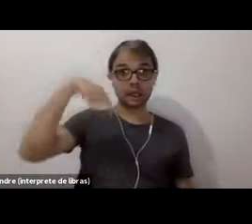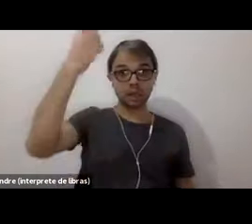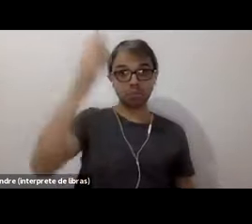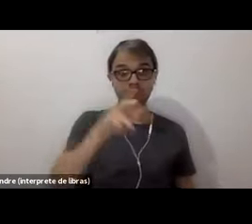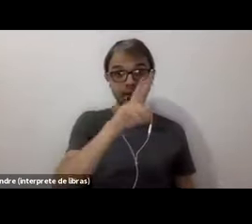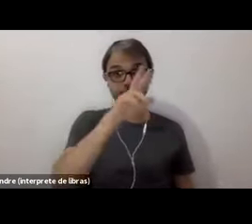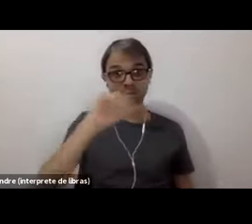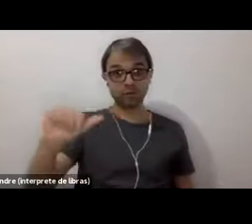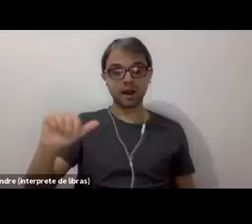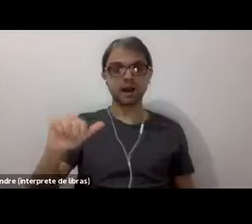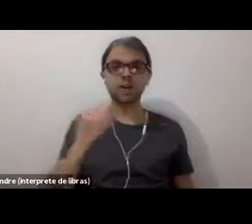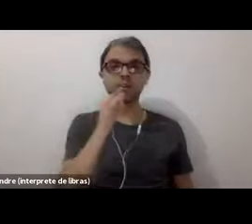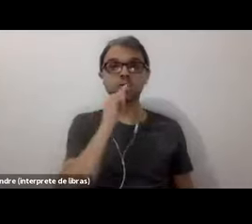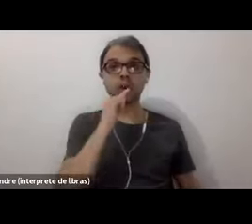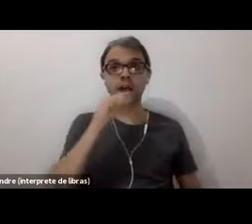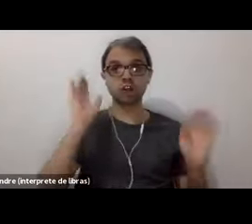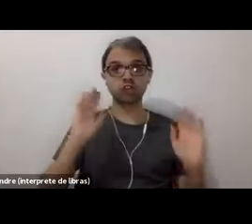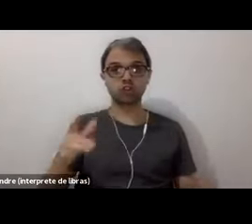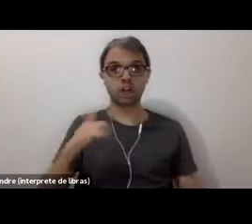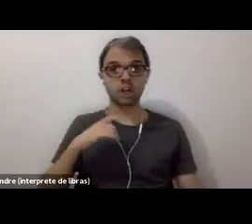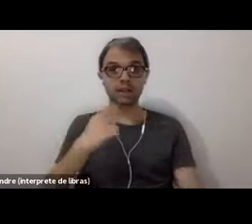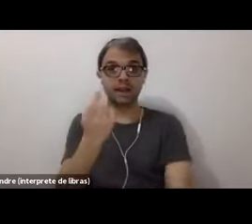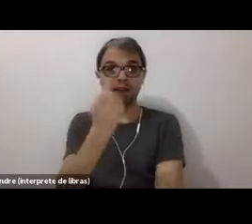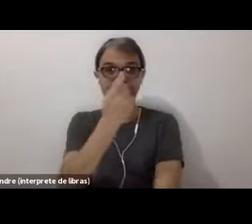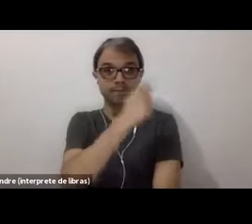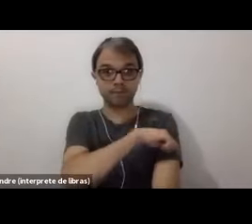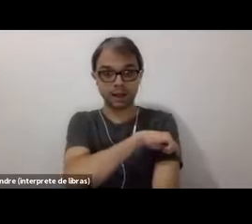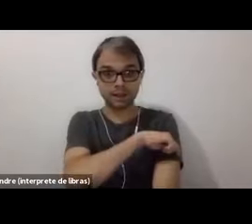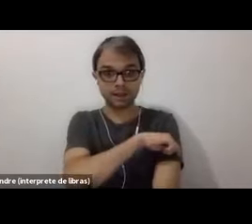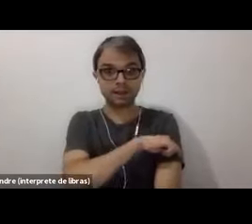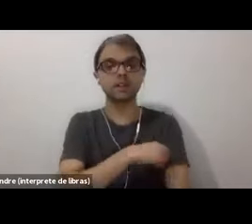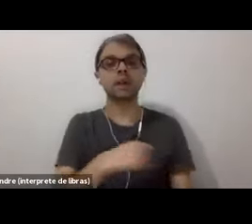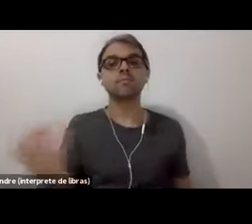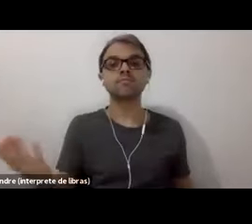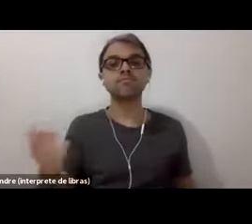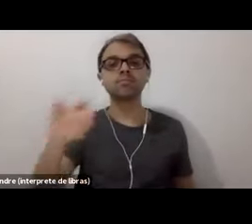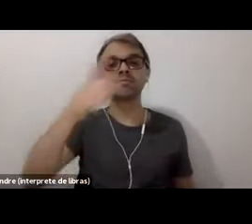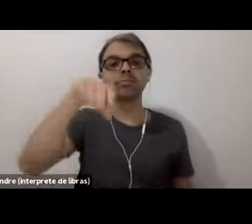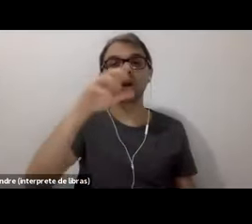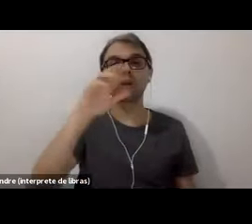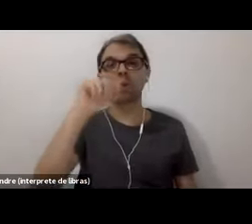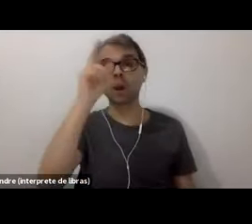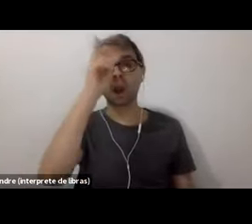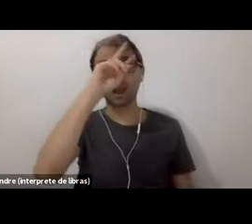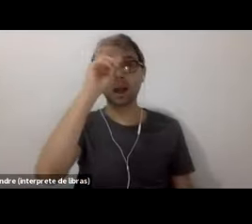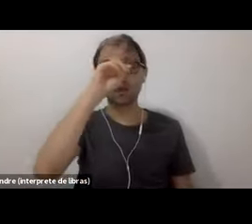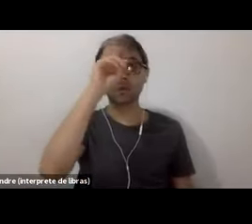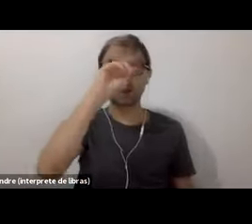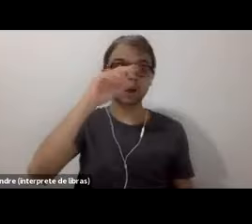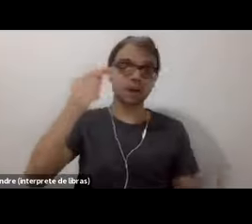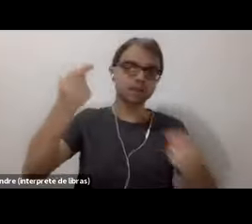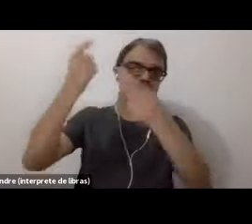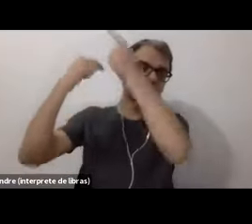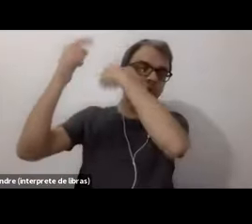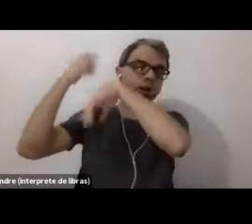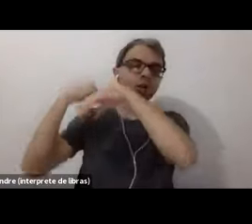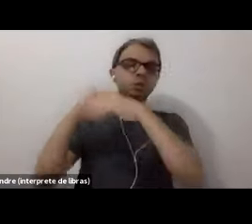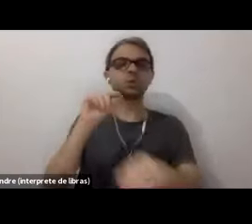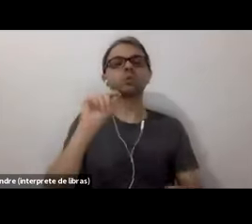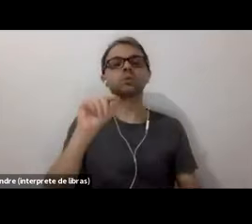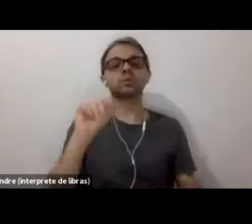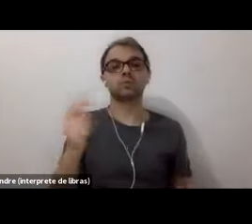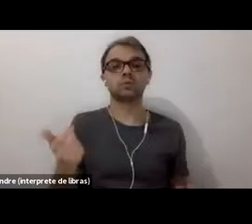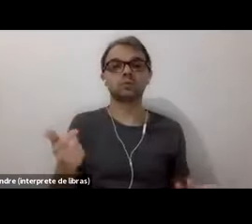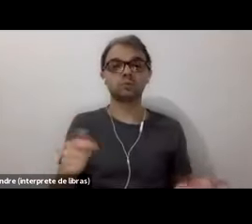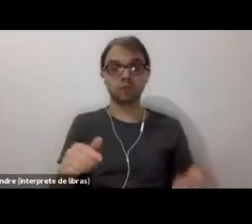tempo com essas crianças, uma brincadeira de pé na lata, cada um fazer o seu, e aí é uma brincadeira que a gente pode brincar no coletivo com